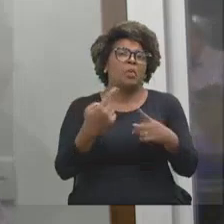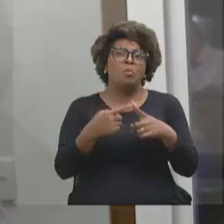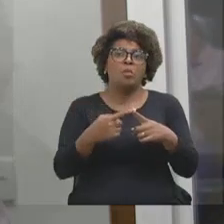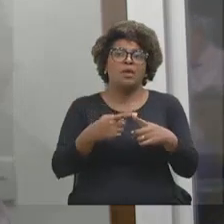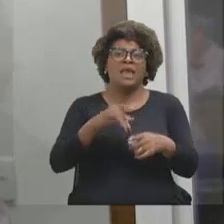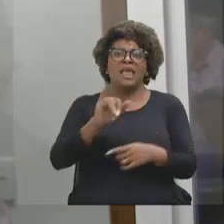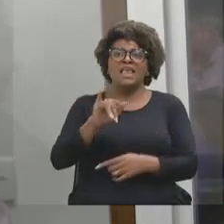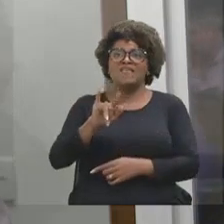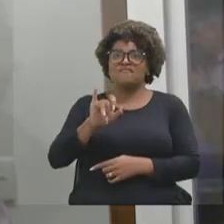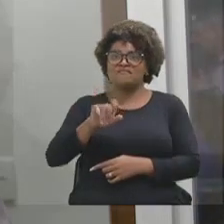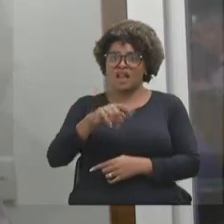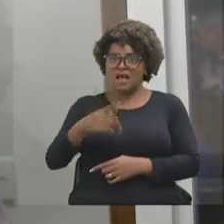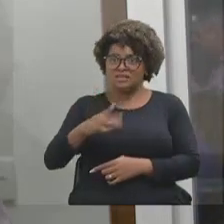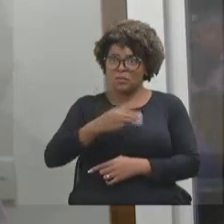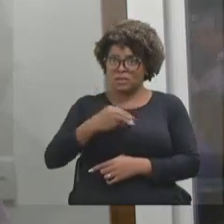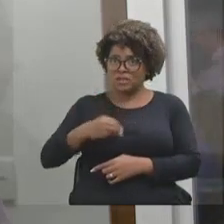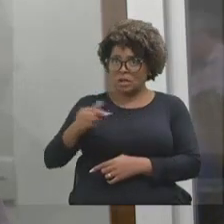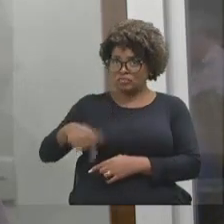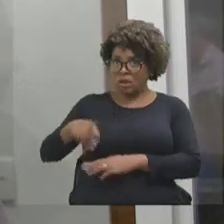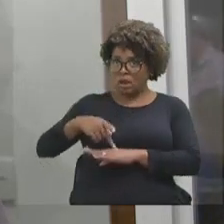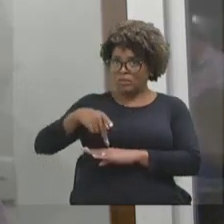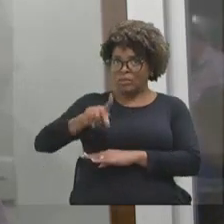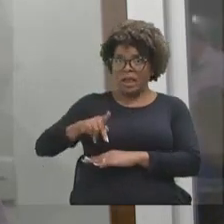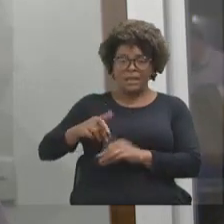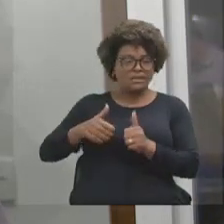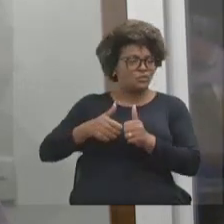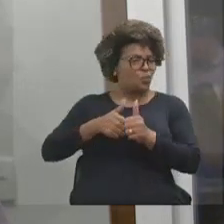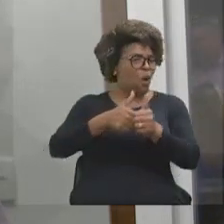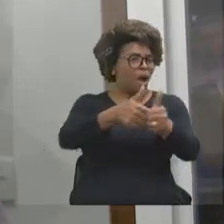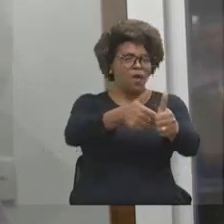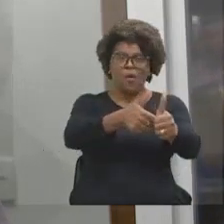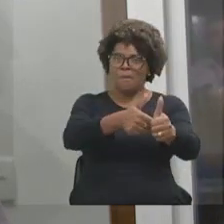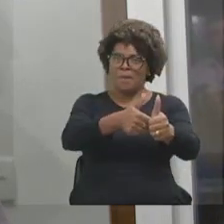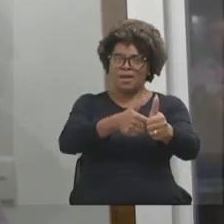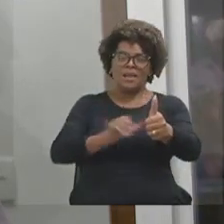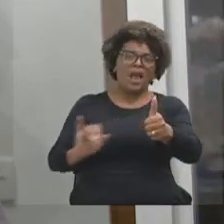país ela não acompanha a inflação